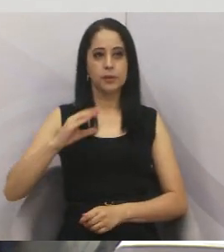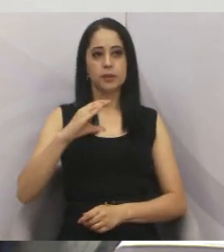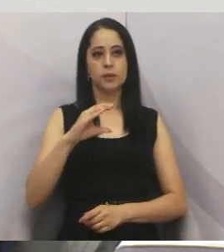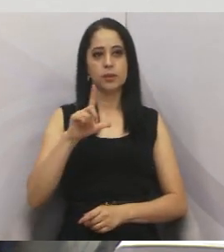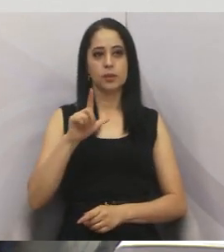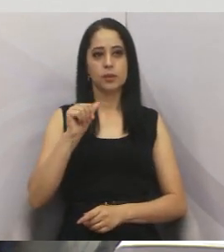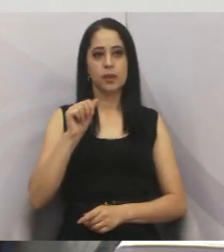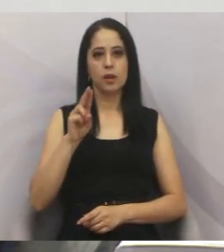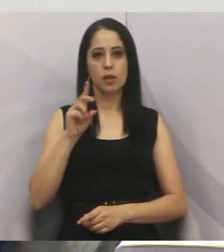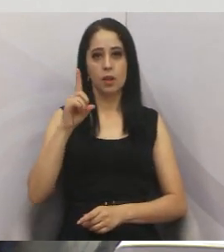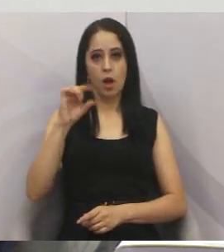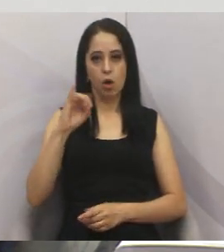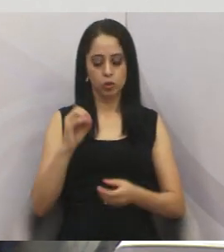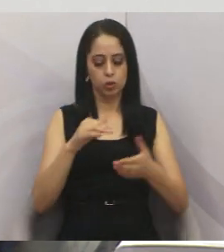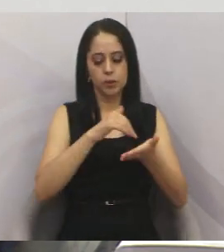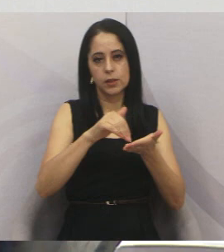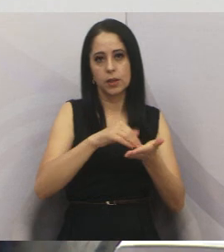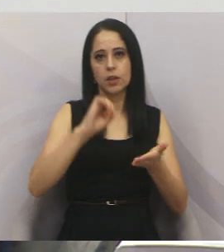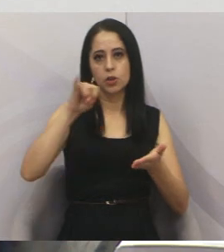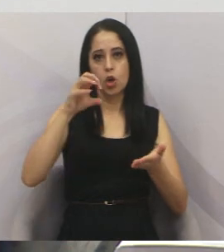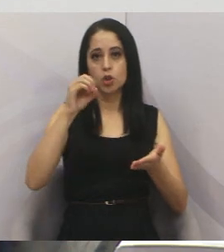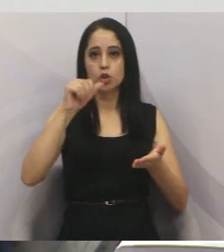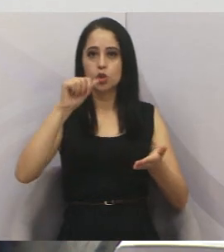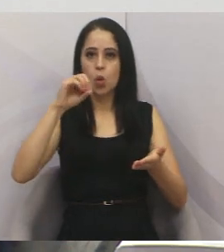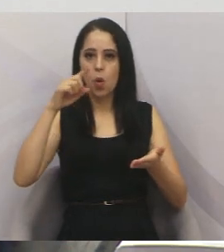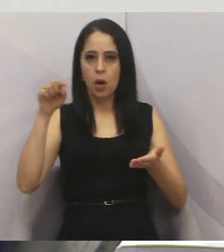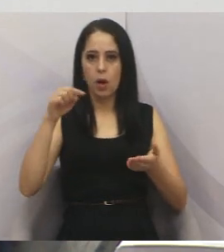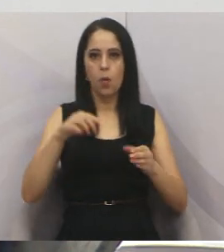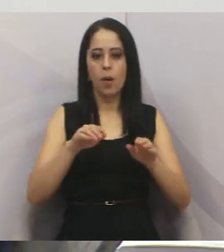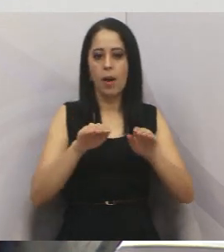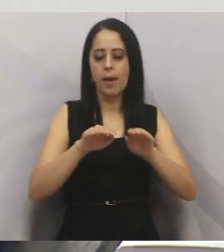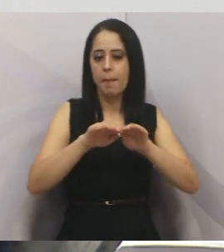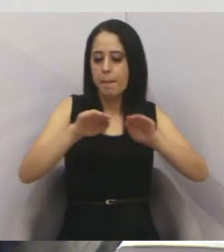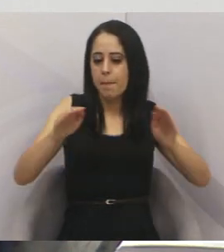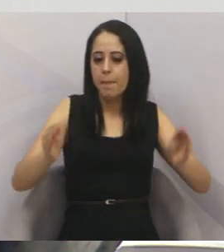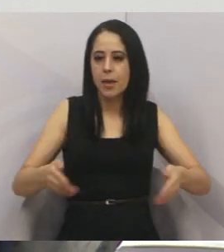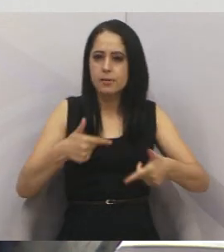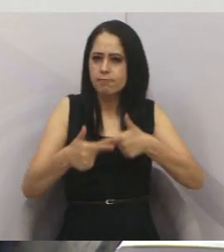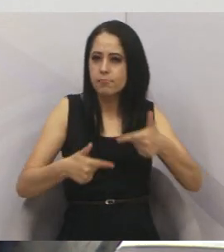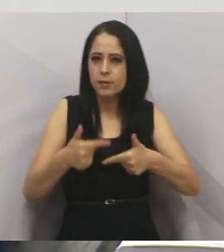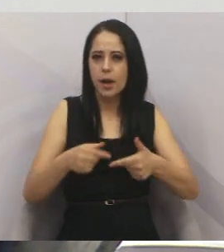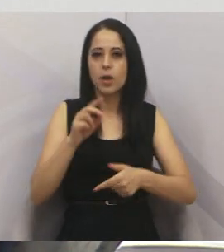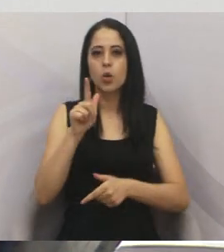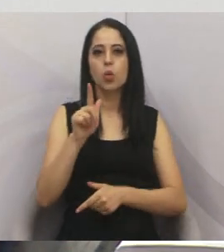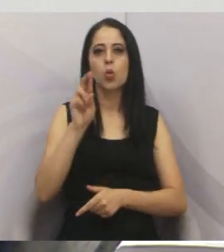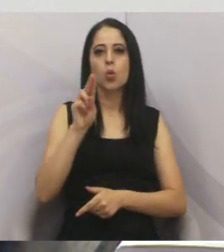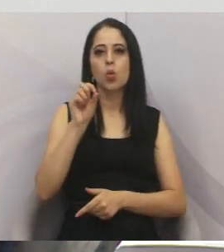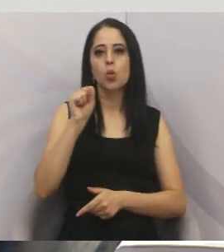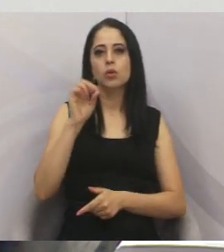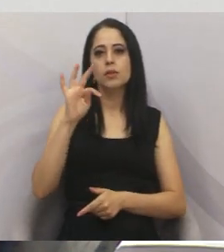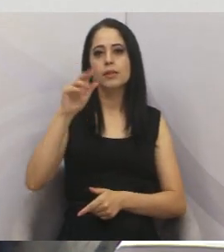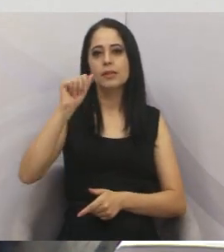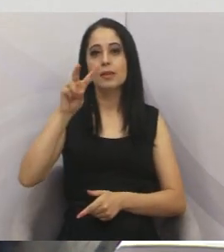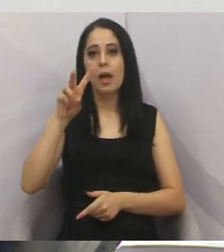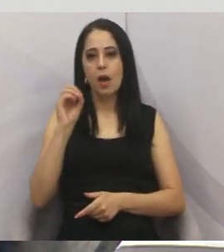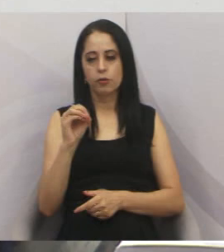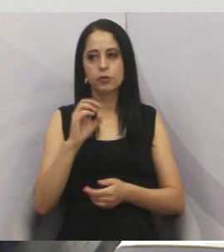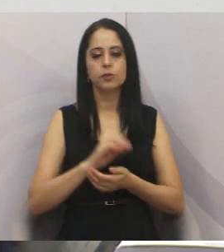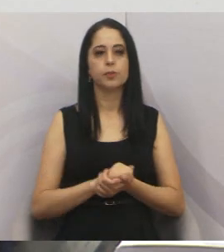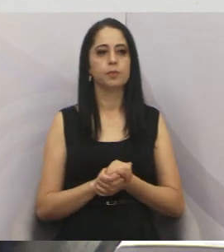Roldão, secretário João Peter Imbraim e mesário Gustavo Peixoto Barros dos Santos. Os trabalhos tiveram início